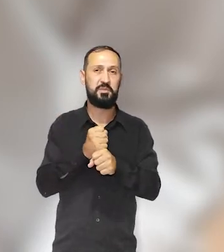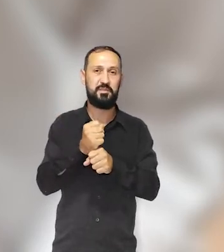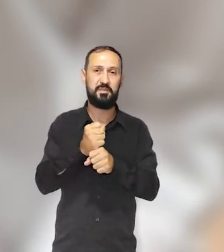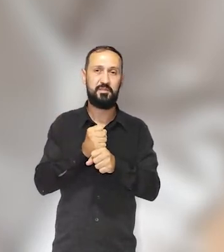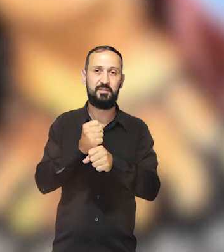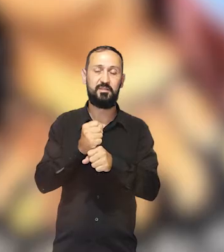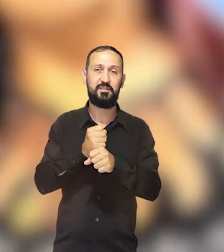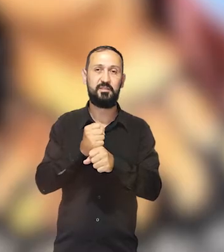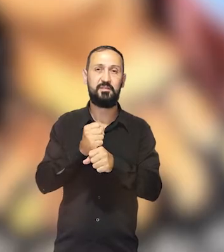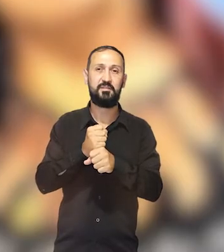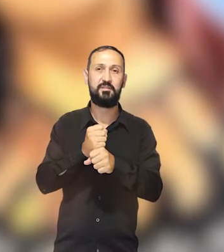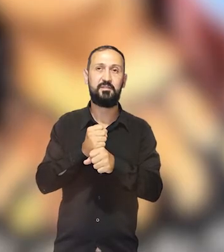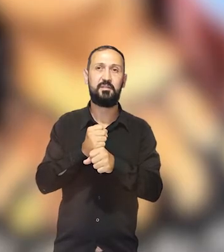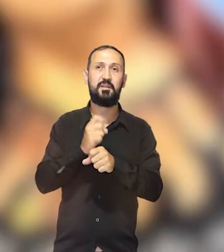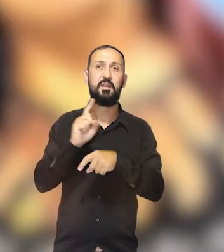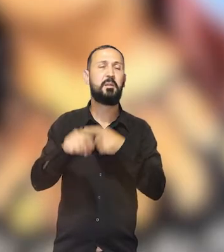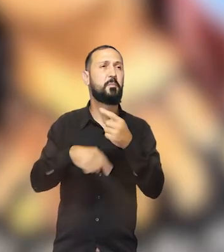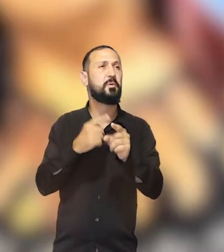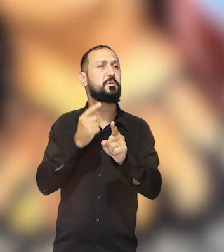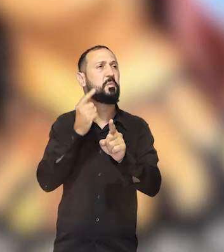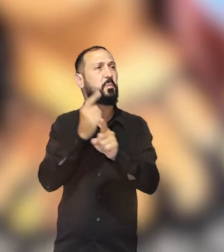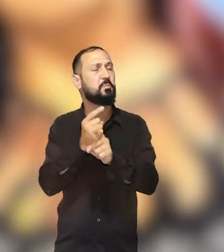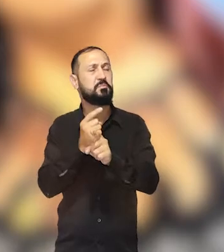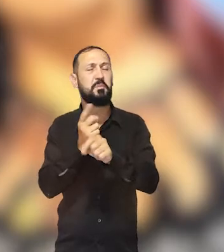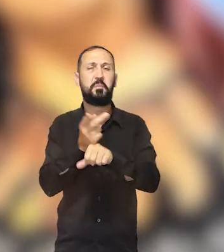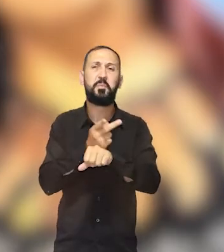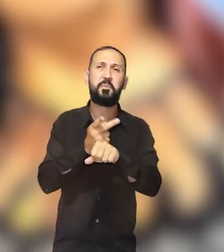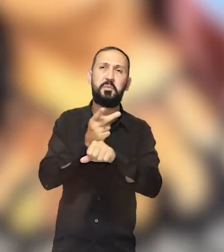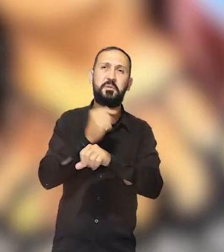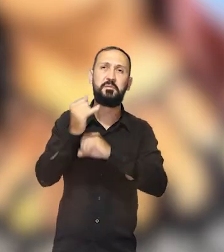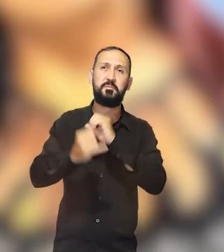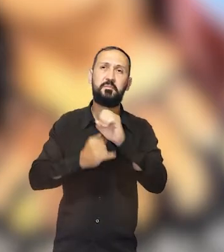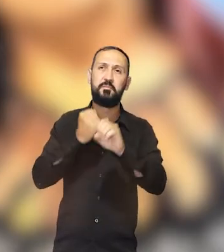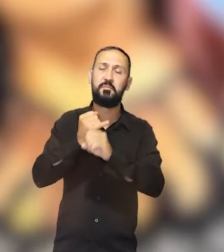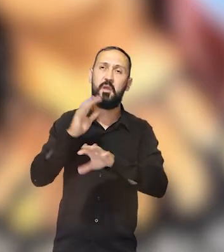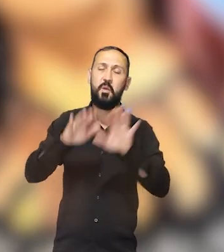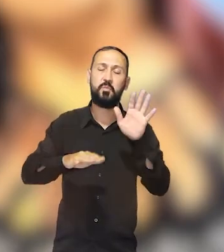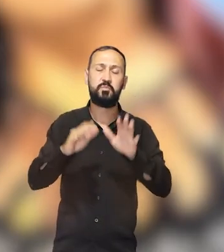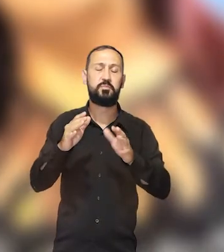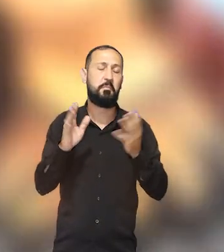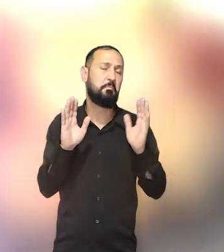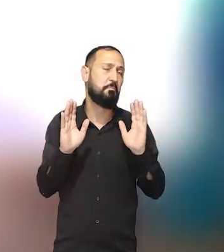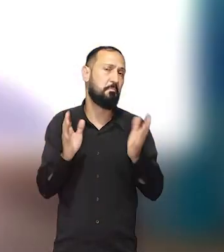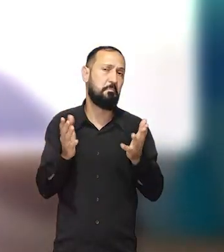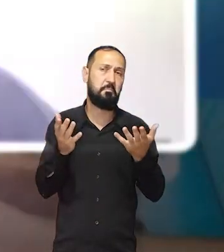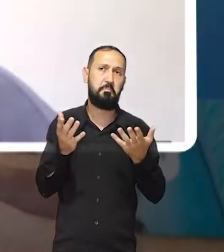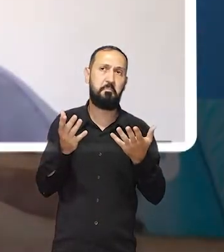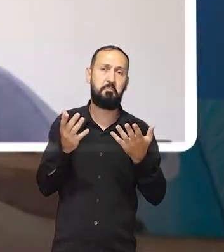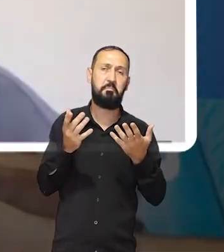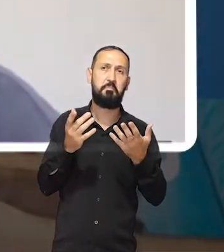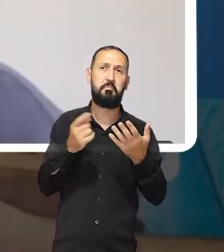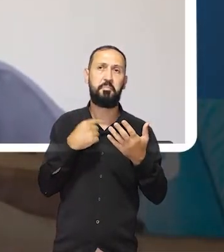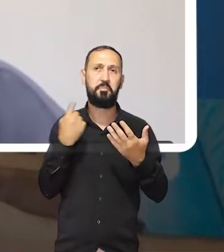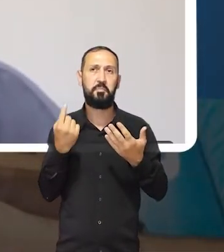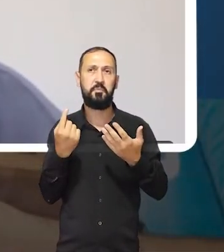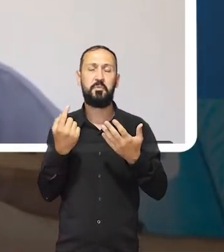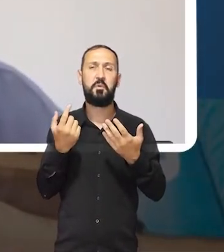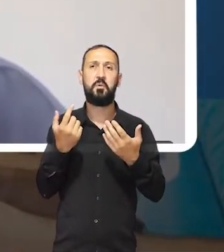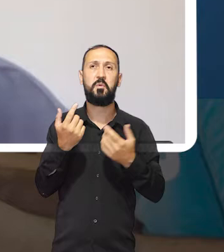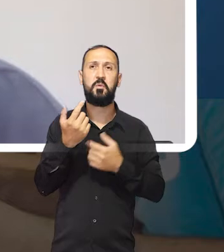nos anos e eu não as encontro nem pela internet. Talvez tenham morrido